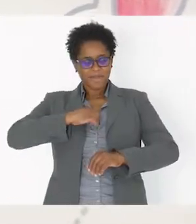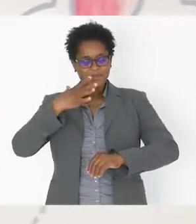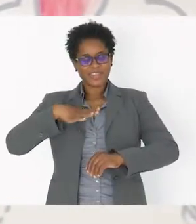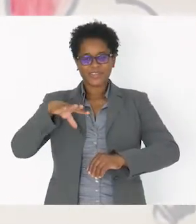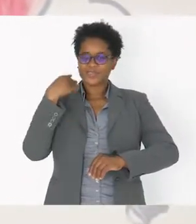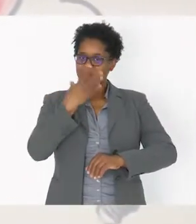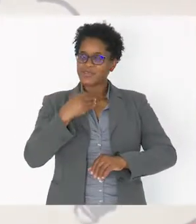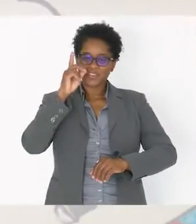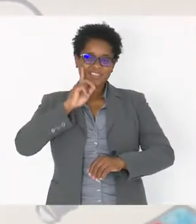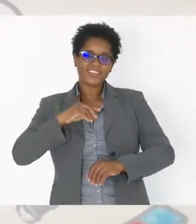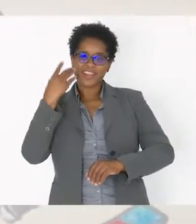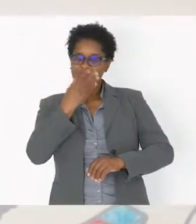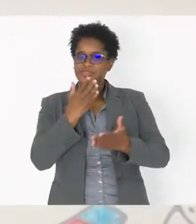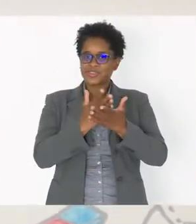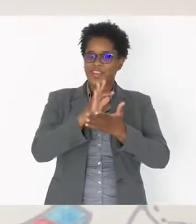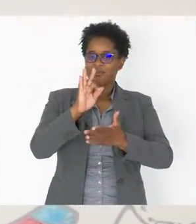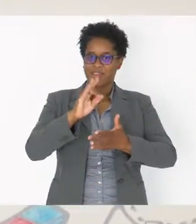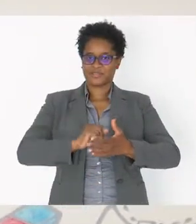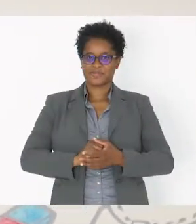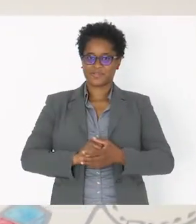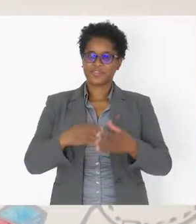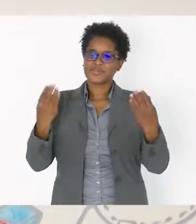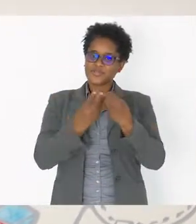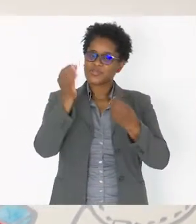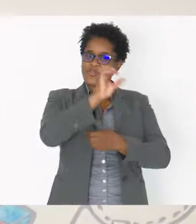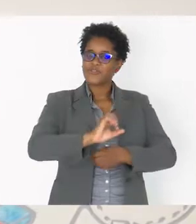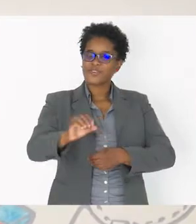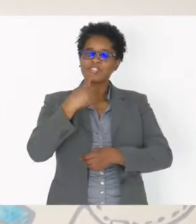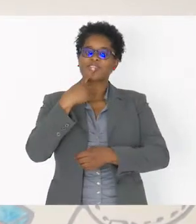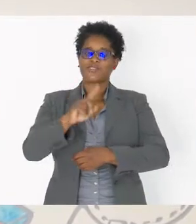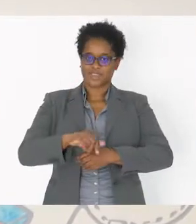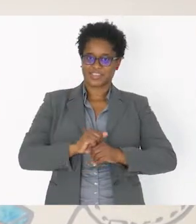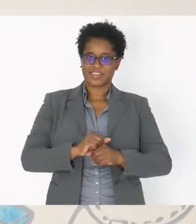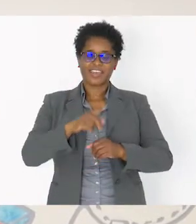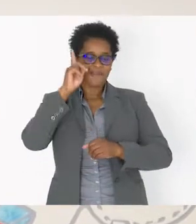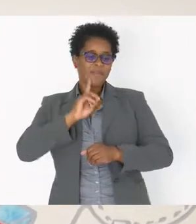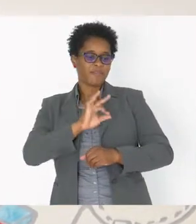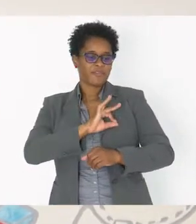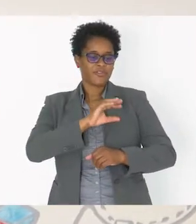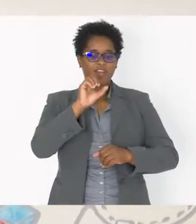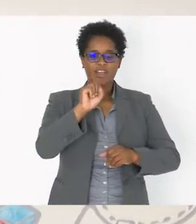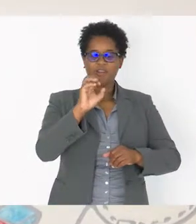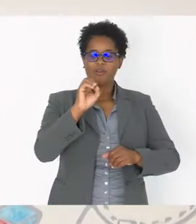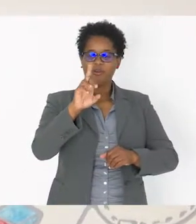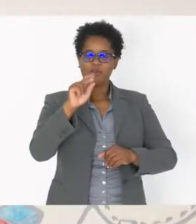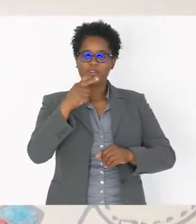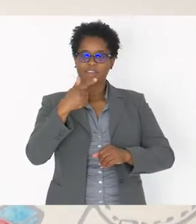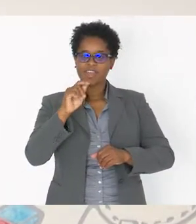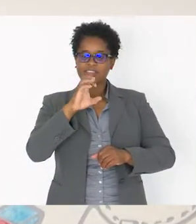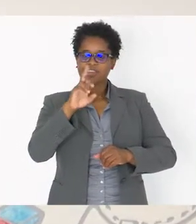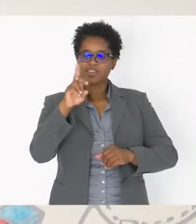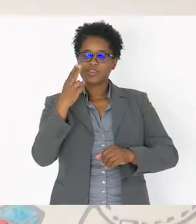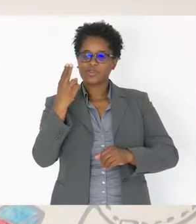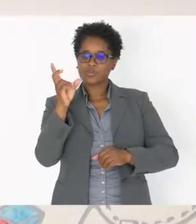queridos alunos e alunas do 4º ano. Convosco novamente a professora Goretti Cruz para mais